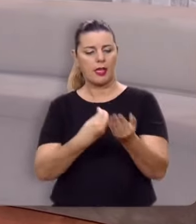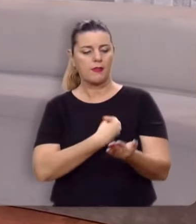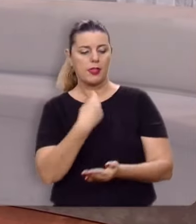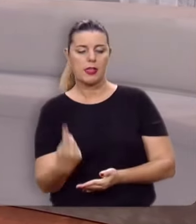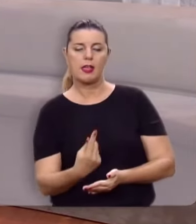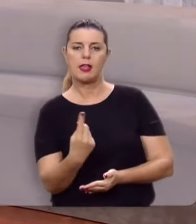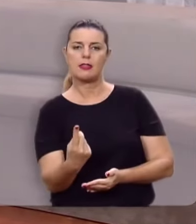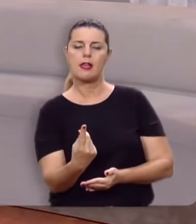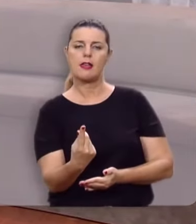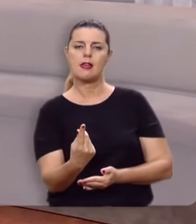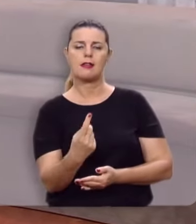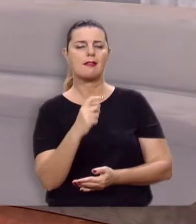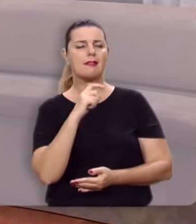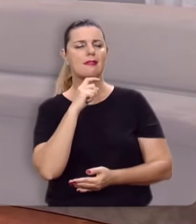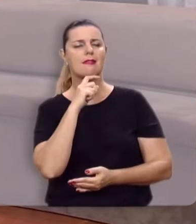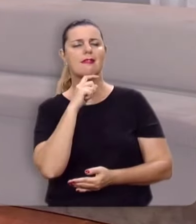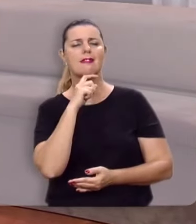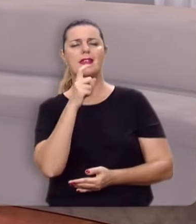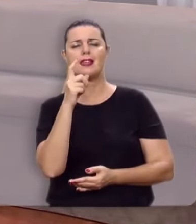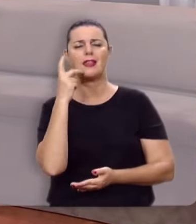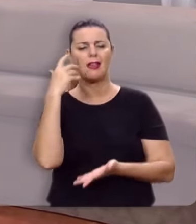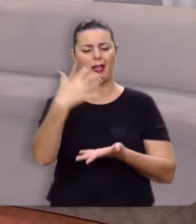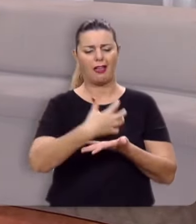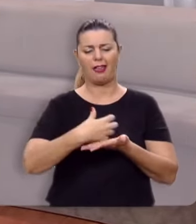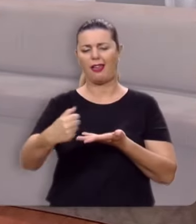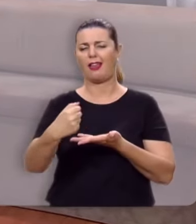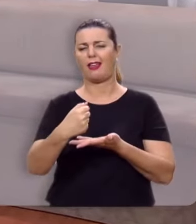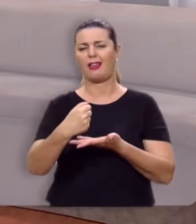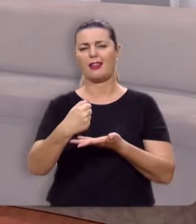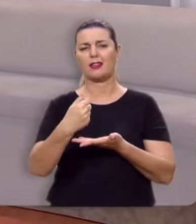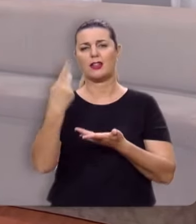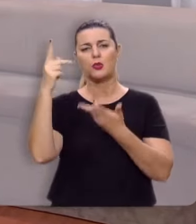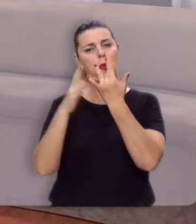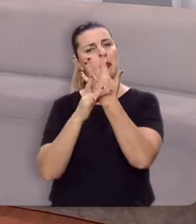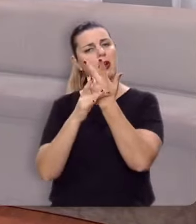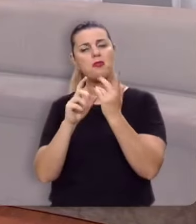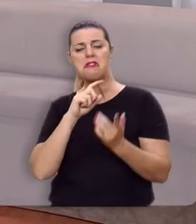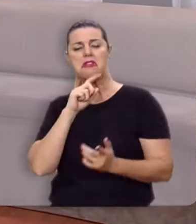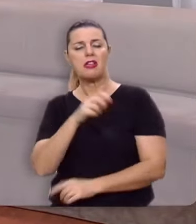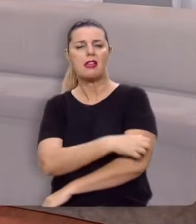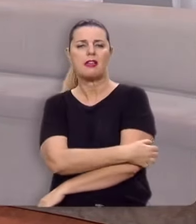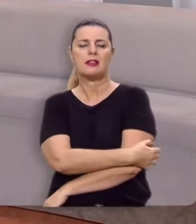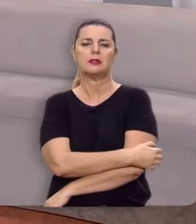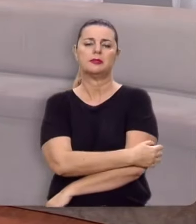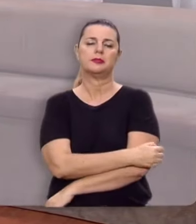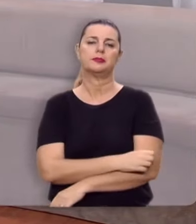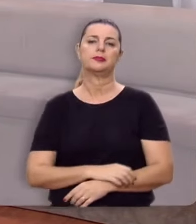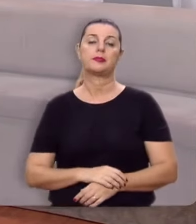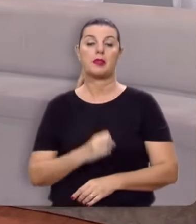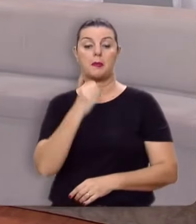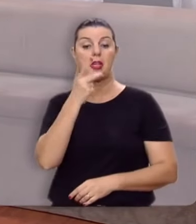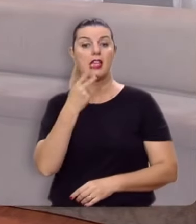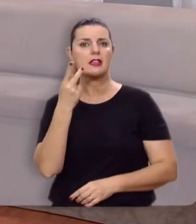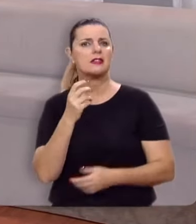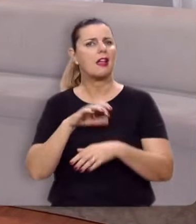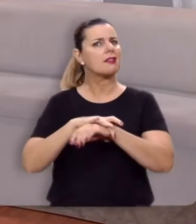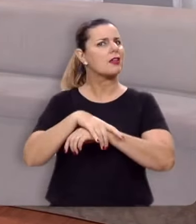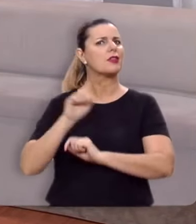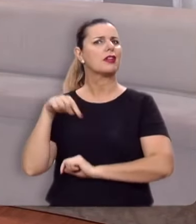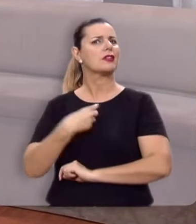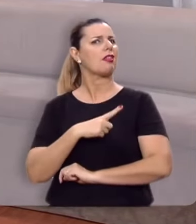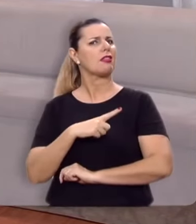eterna e ninguém as arrebatará das suas mãos. Que bendita segurança